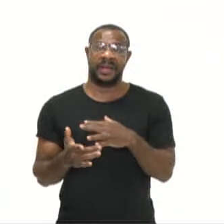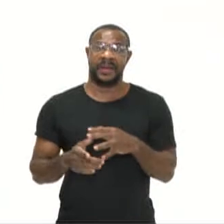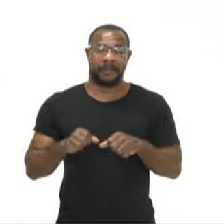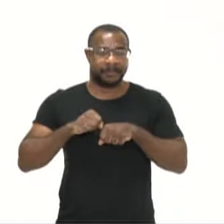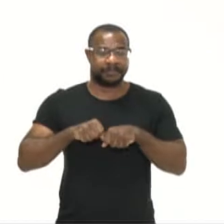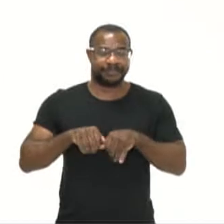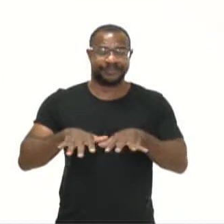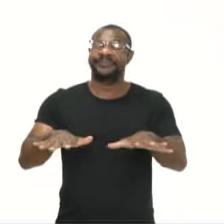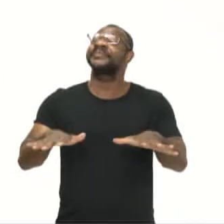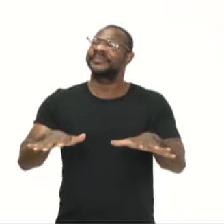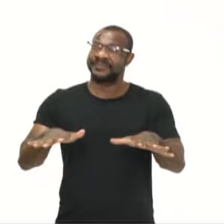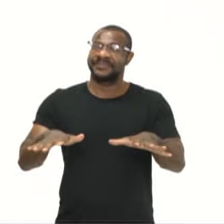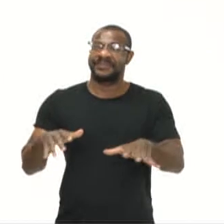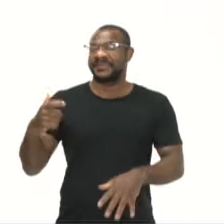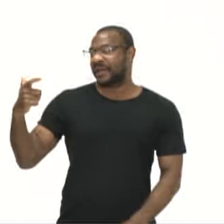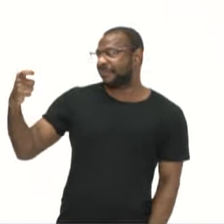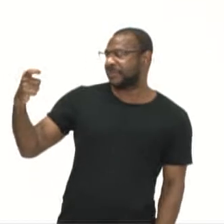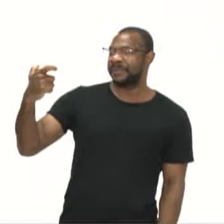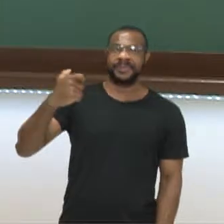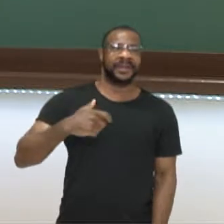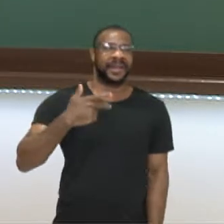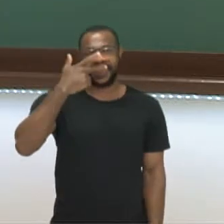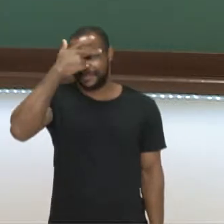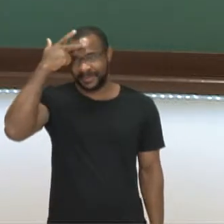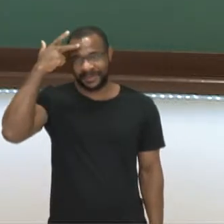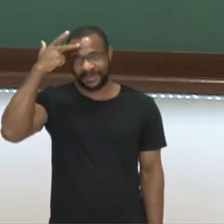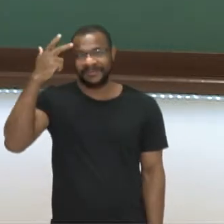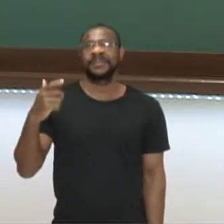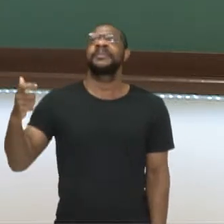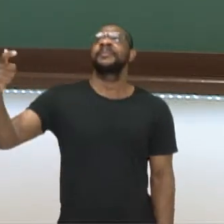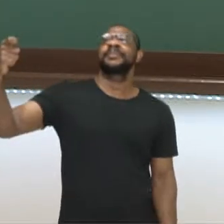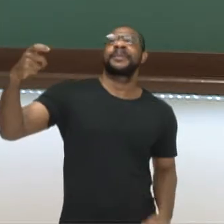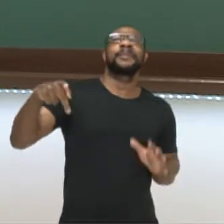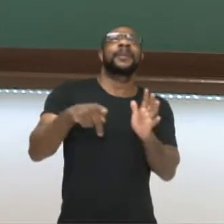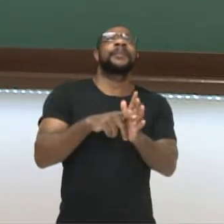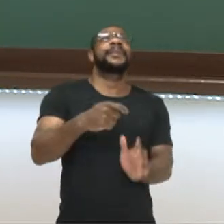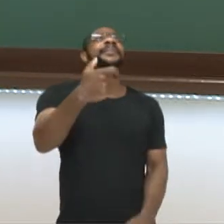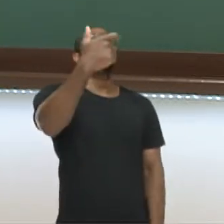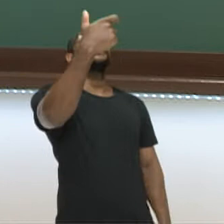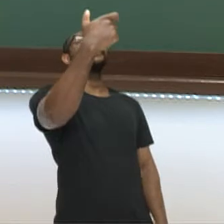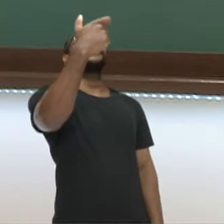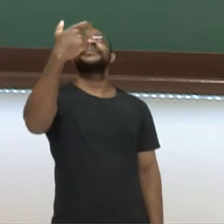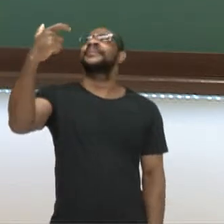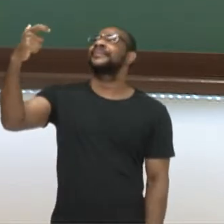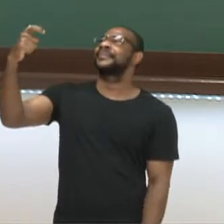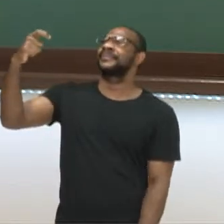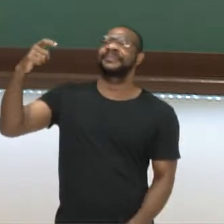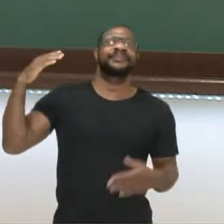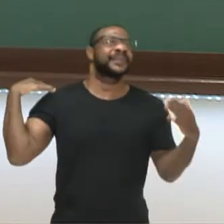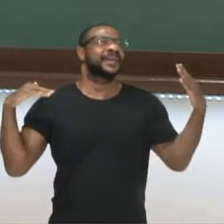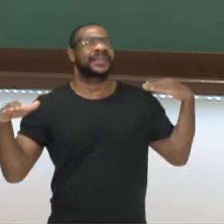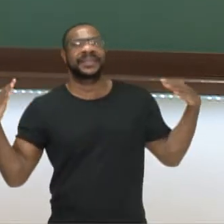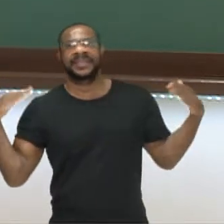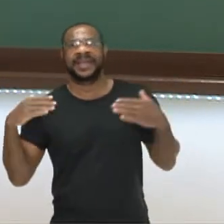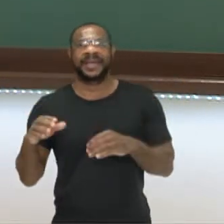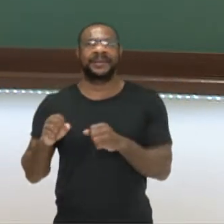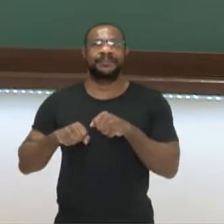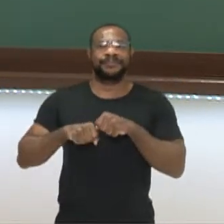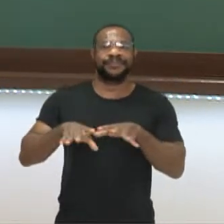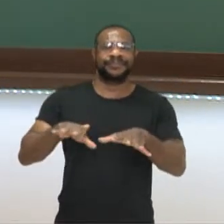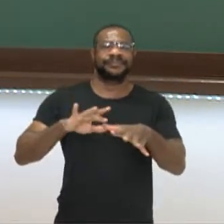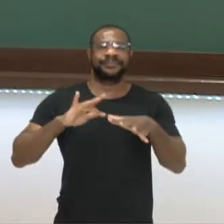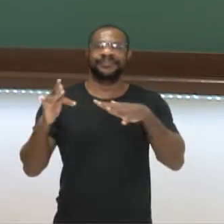muito as selfies. A galera vai lá e faz uma foto de si própria, faz ali uma selfie, publica nas redes